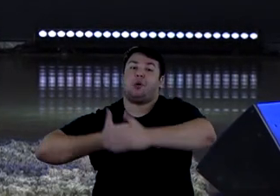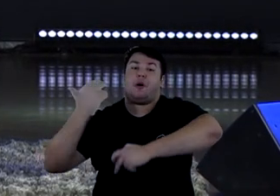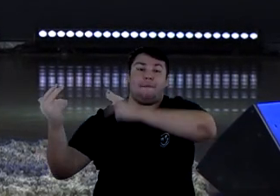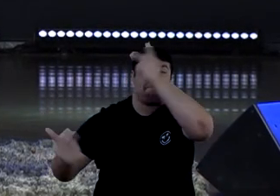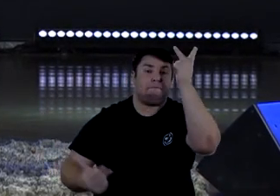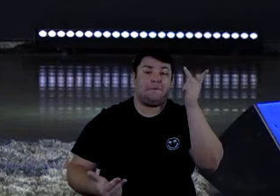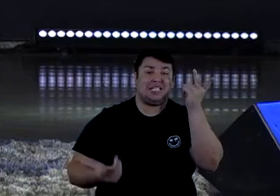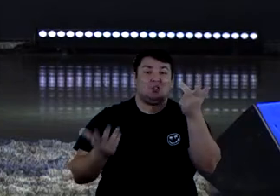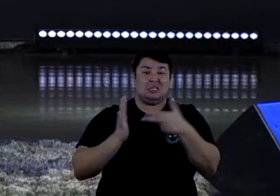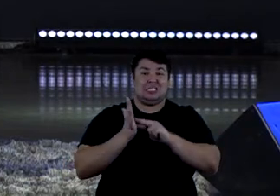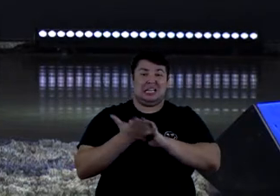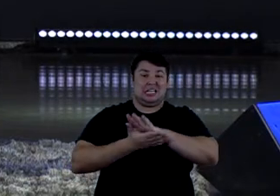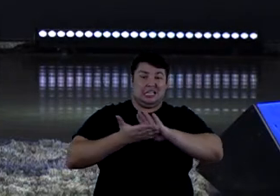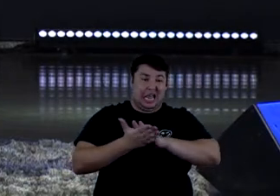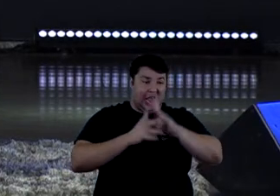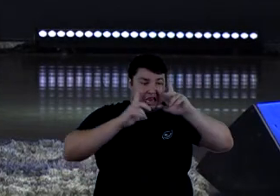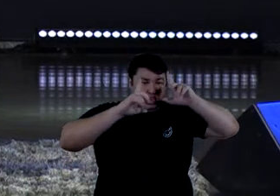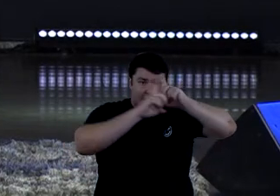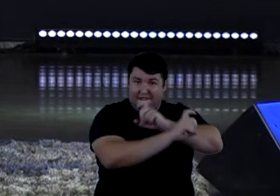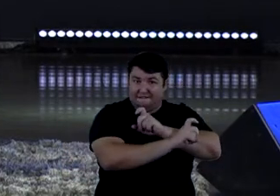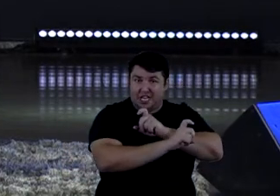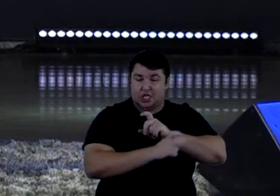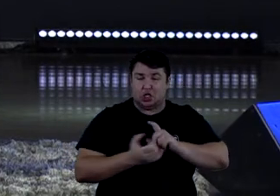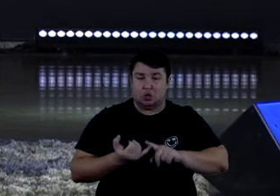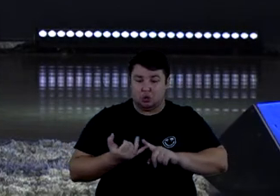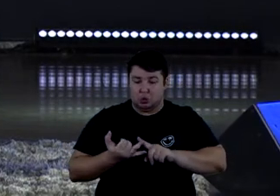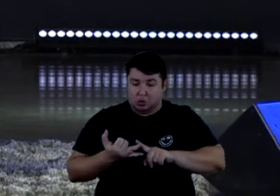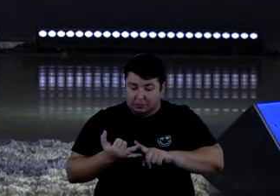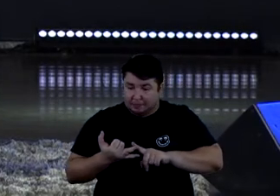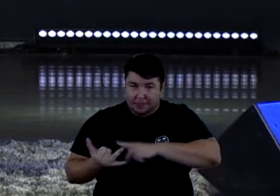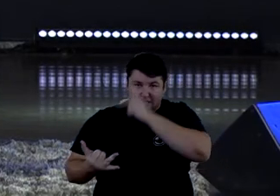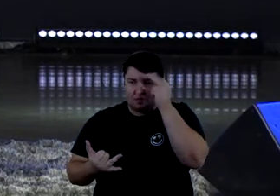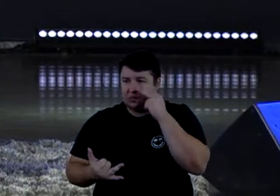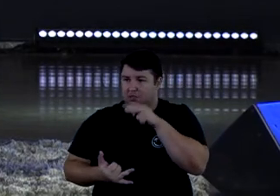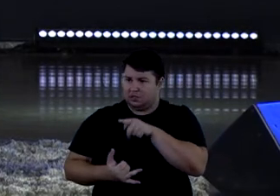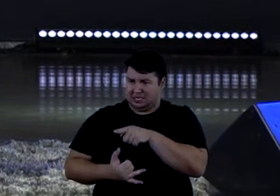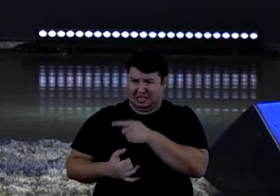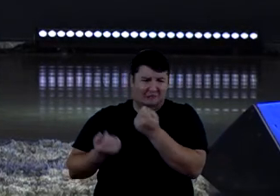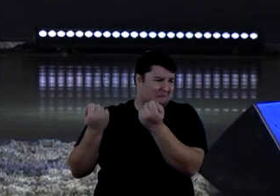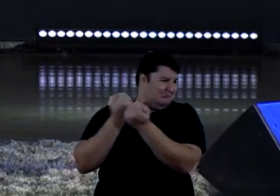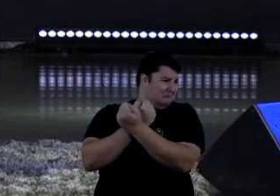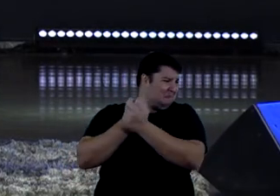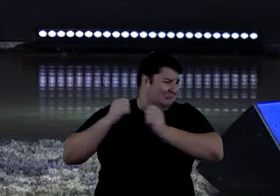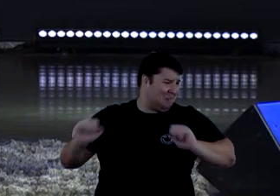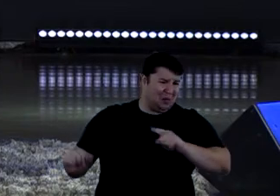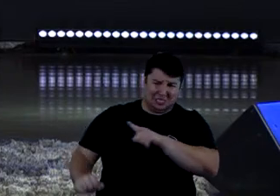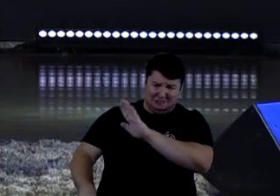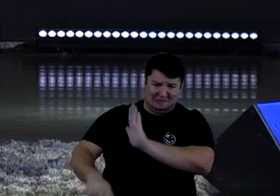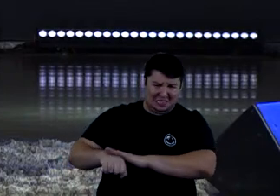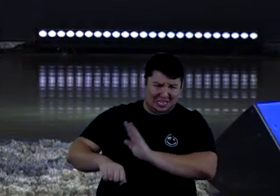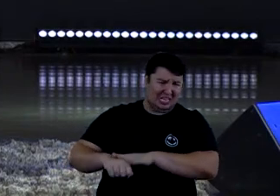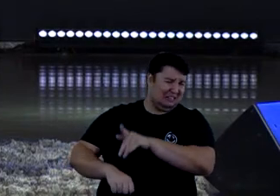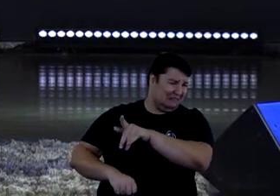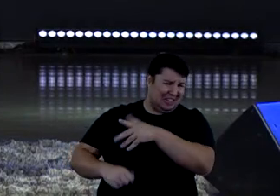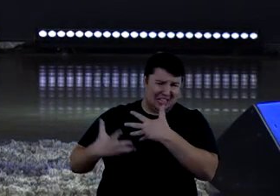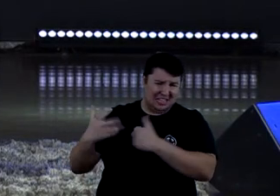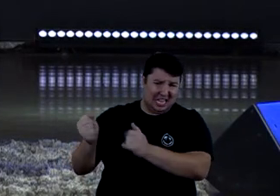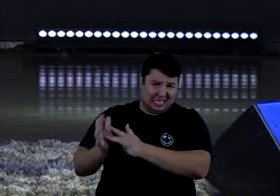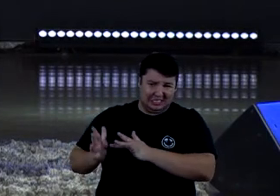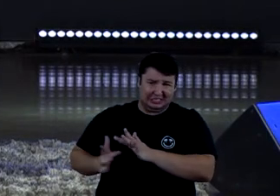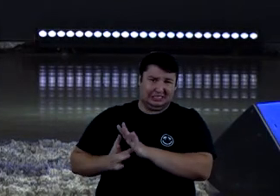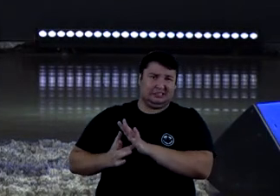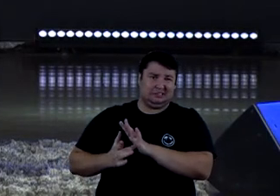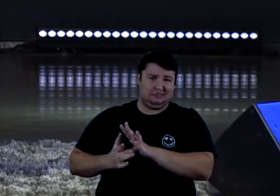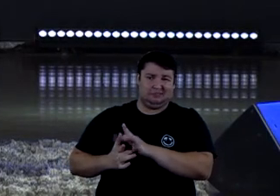mais improvável, mais difícil, aquela que você olha e fala: impossível, essa pessoa se converter, essa